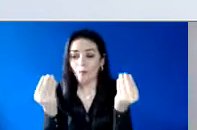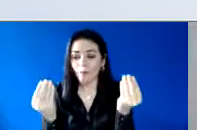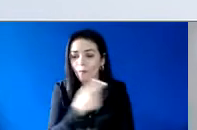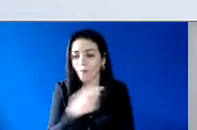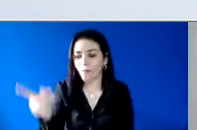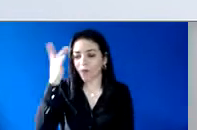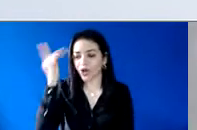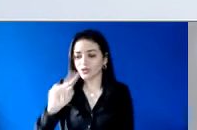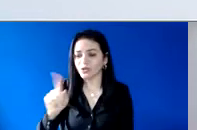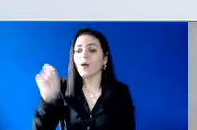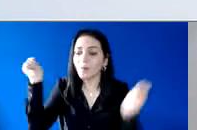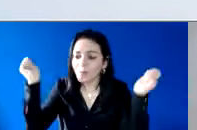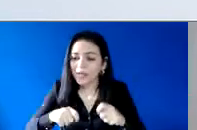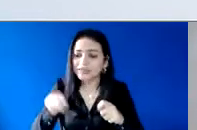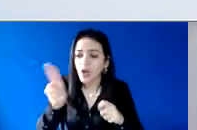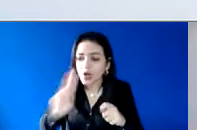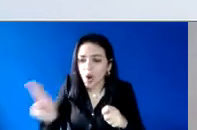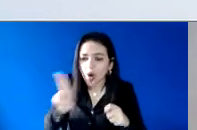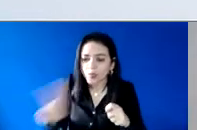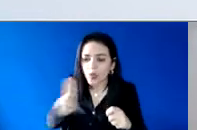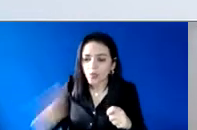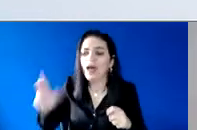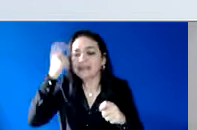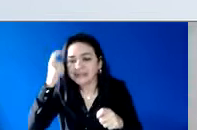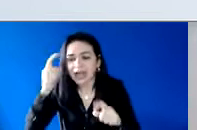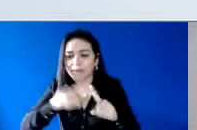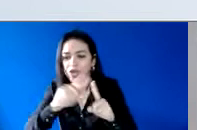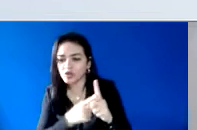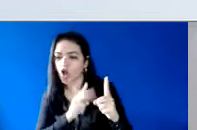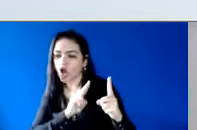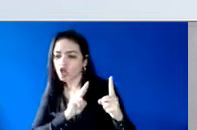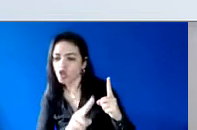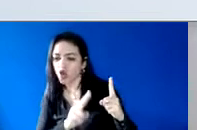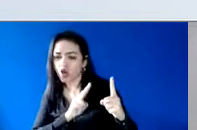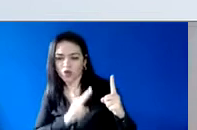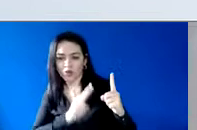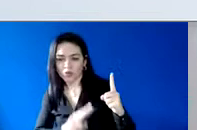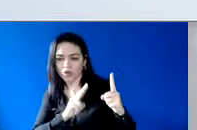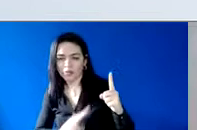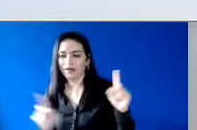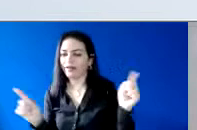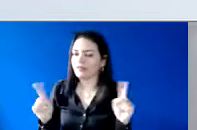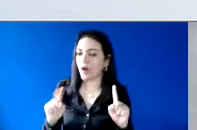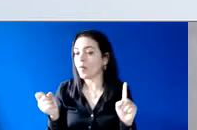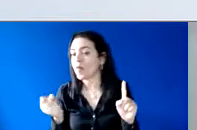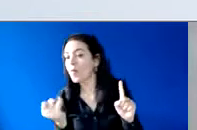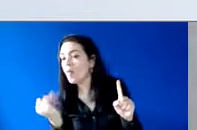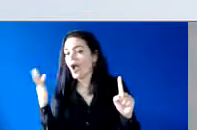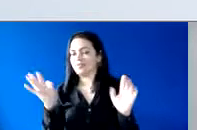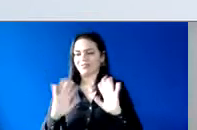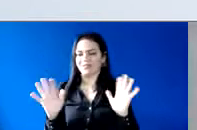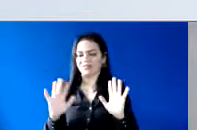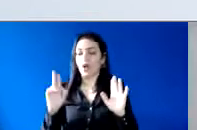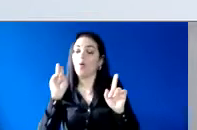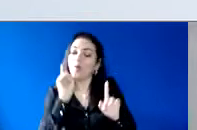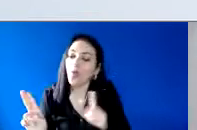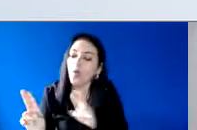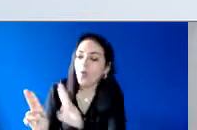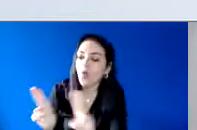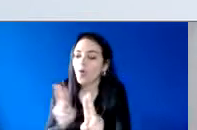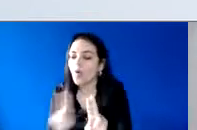ideal era que você soubesse pelo nome as suas gestantes, pelo nome, e não quantas, mas pelo nome. Então, tem que